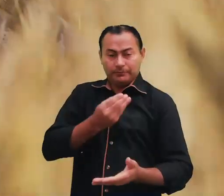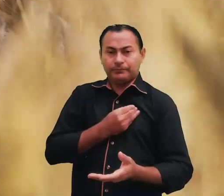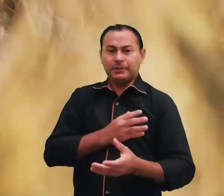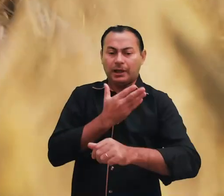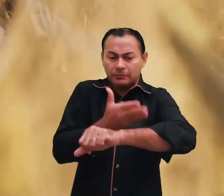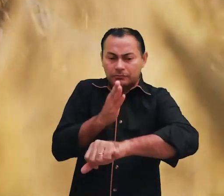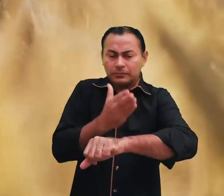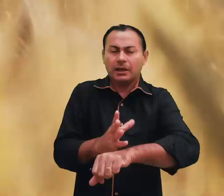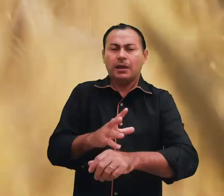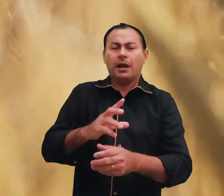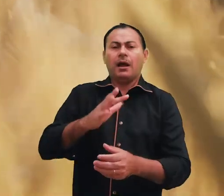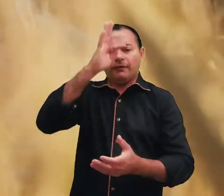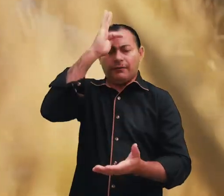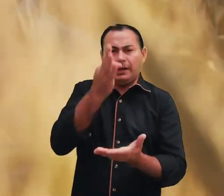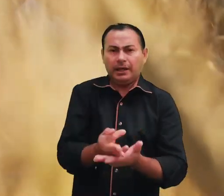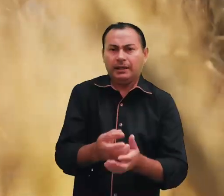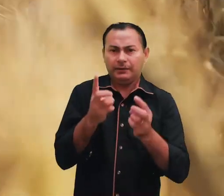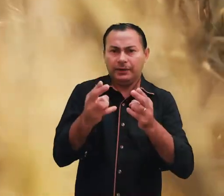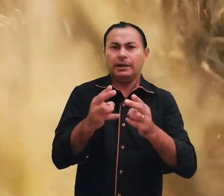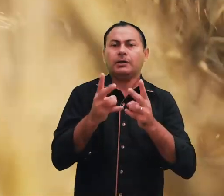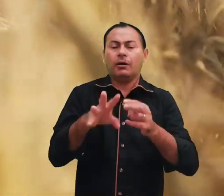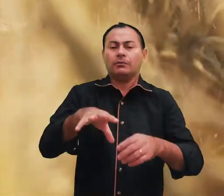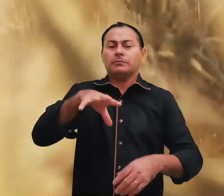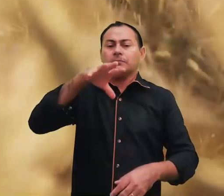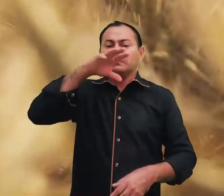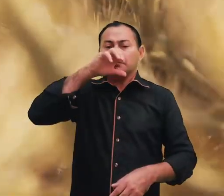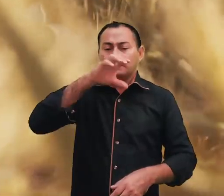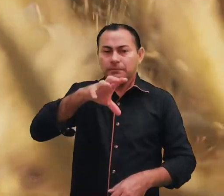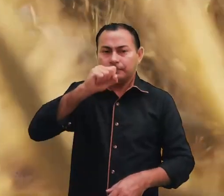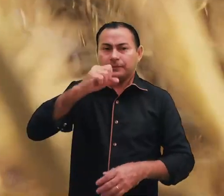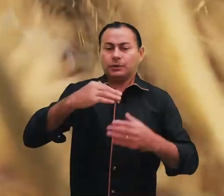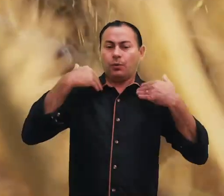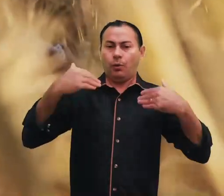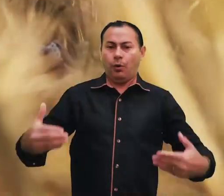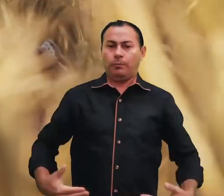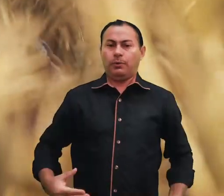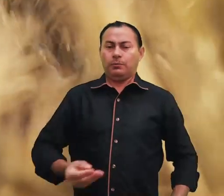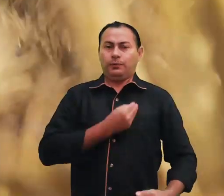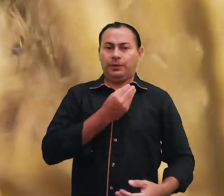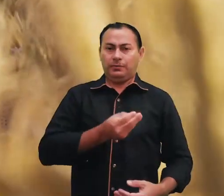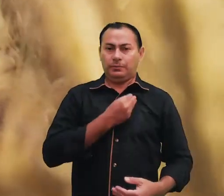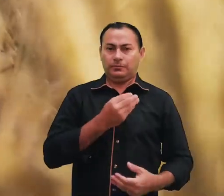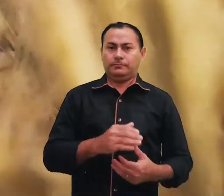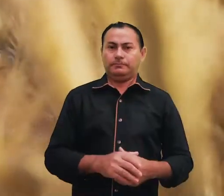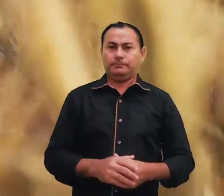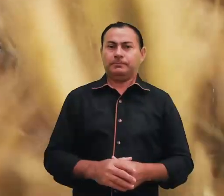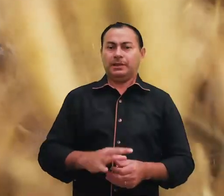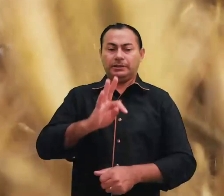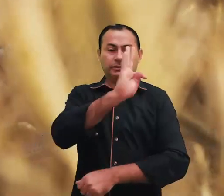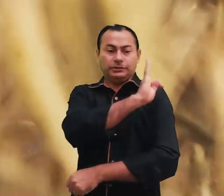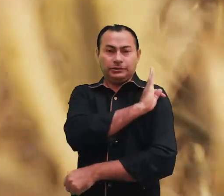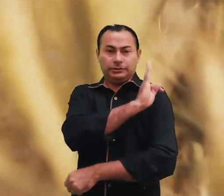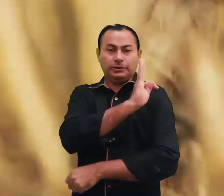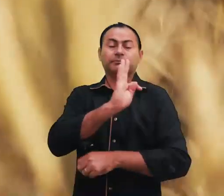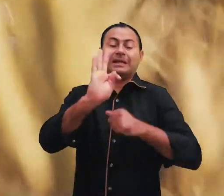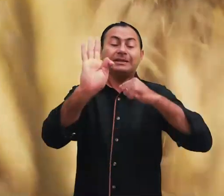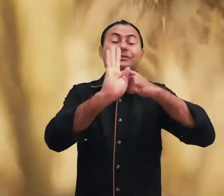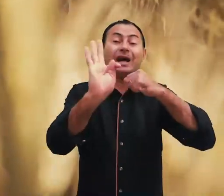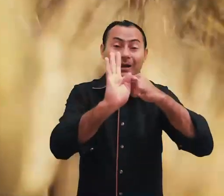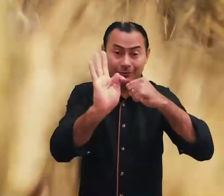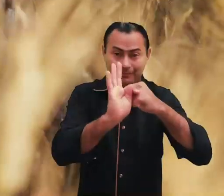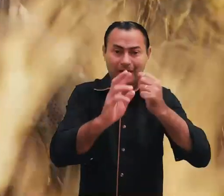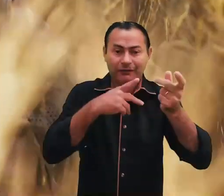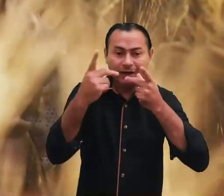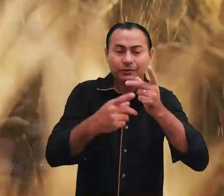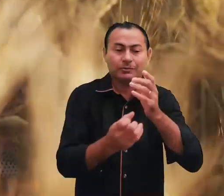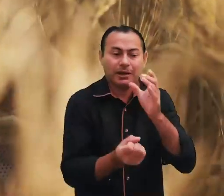parte vital de uma fé viva, assim como a respiração é parte vital de um corpo vivo. Tiago falou sobre as fontes